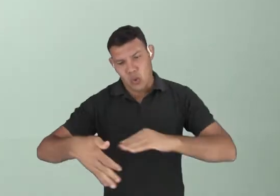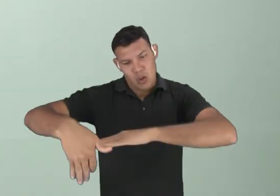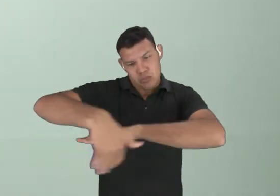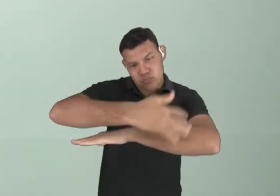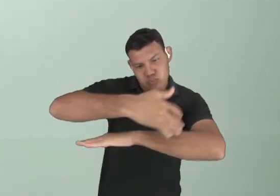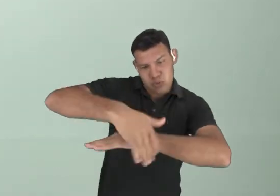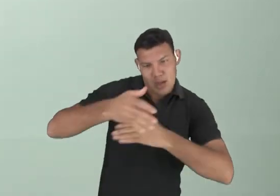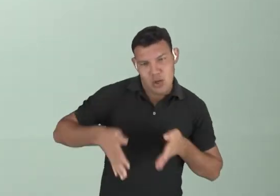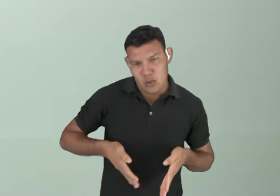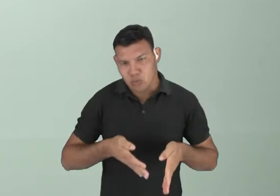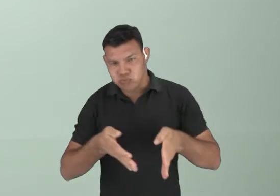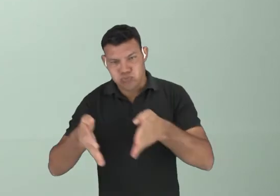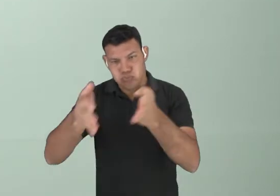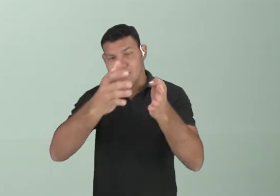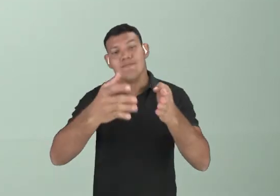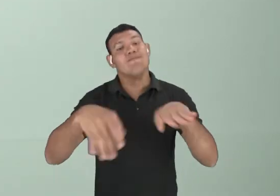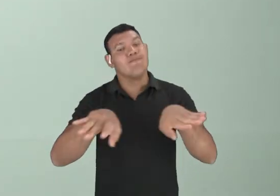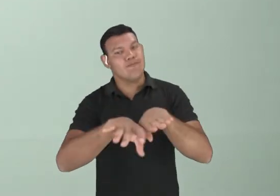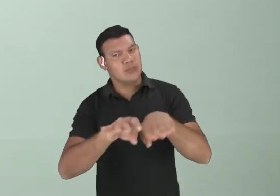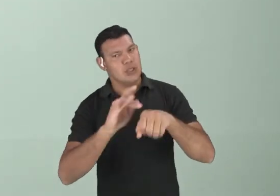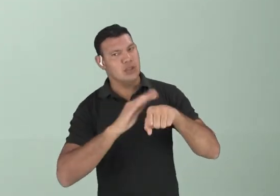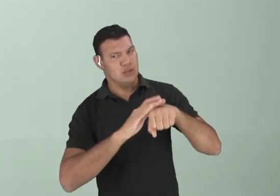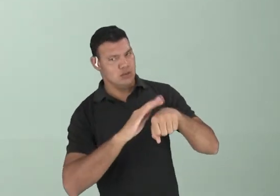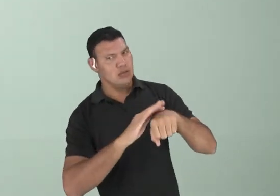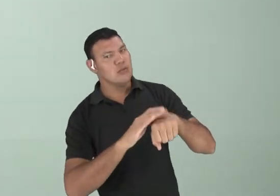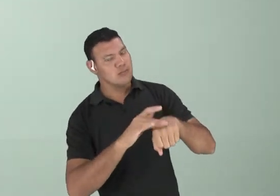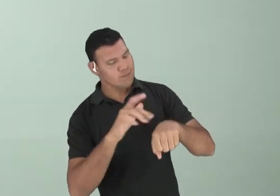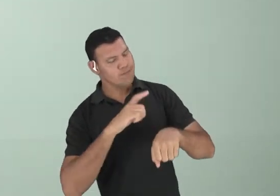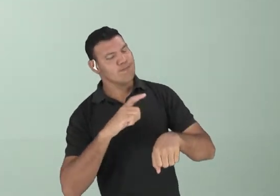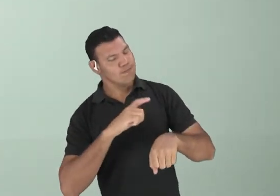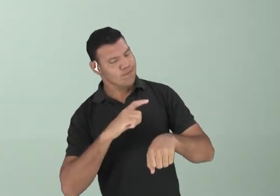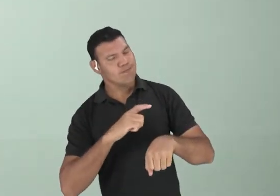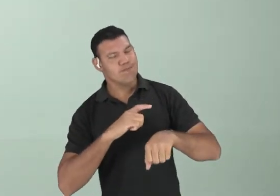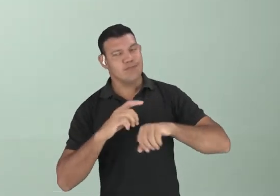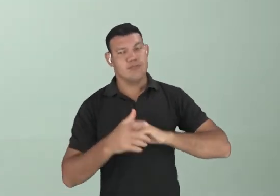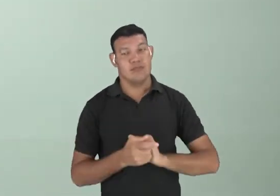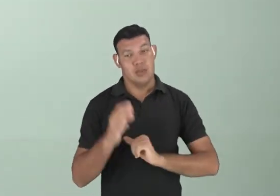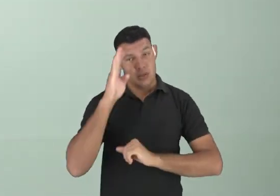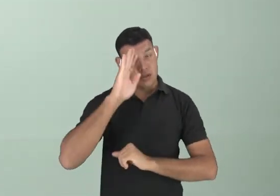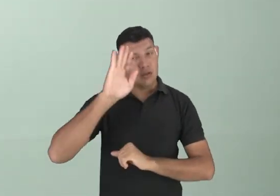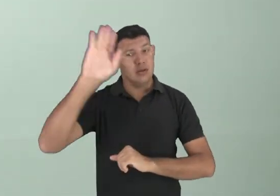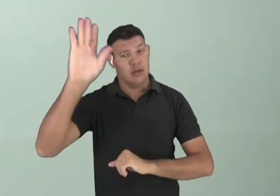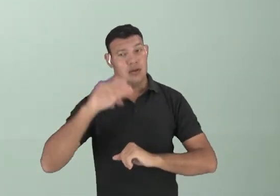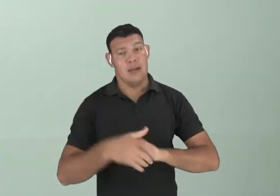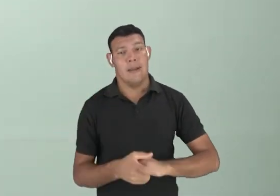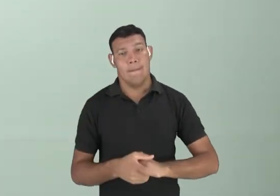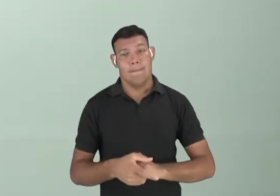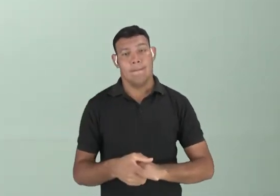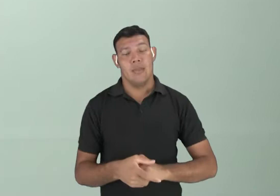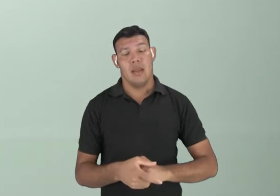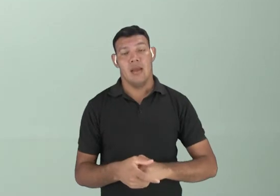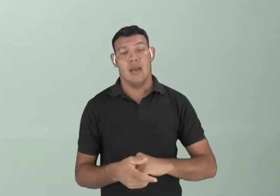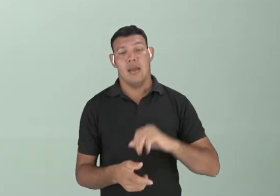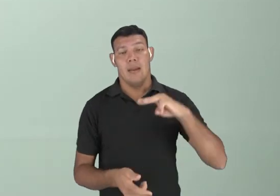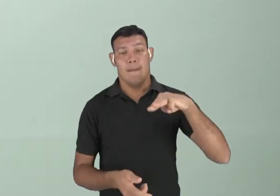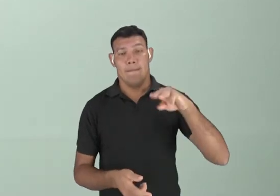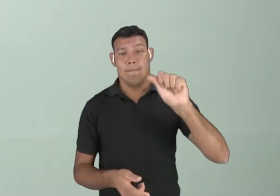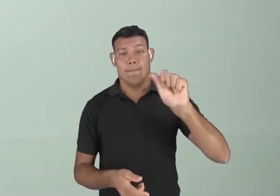ou seja, até mesmo pelas doenças tropicais existentes na região, principalmente a malária.